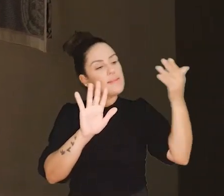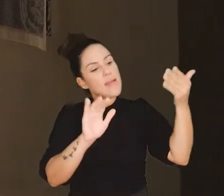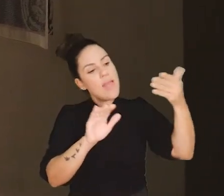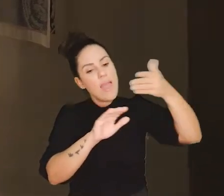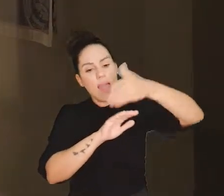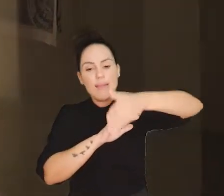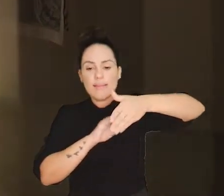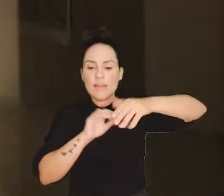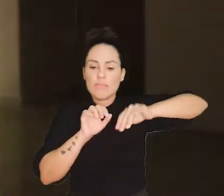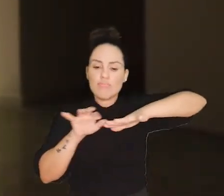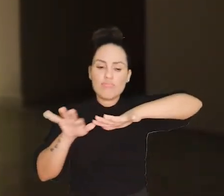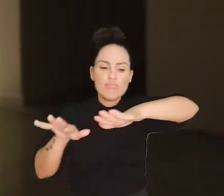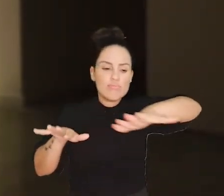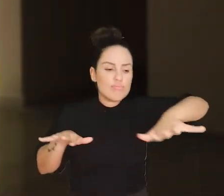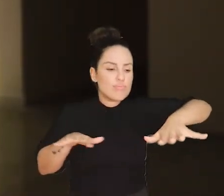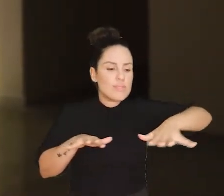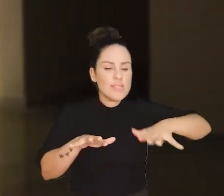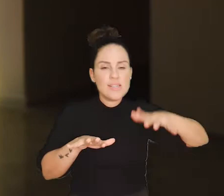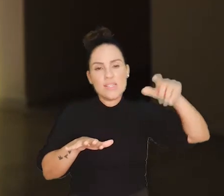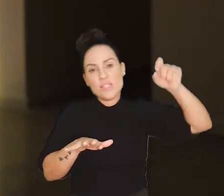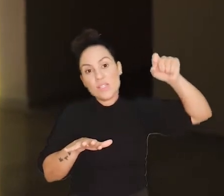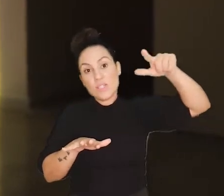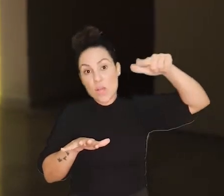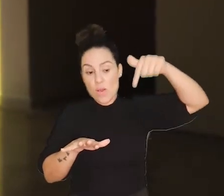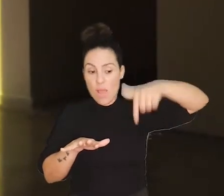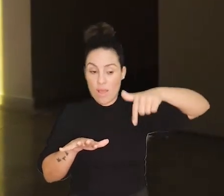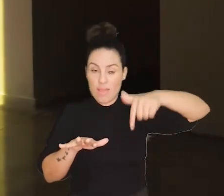e ambientes do espaço expositivo.